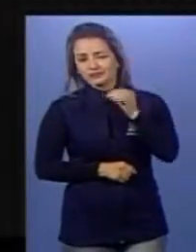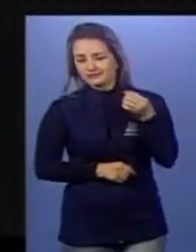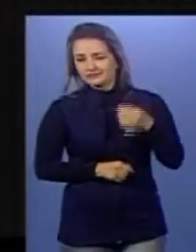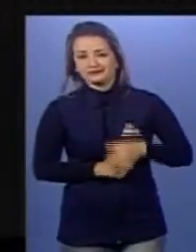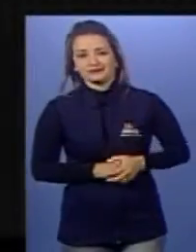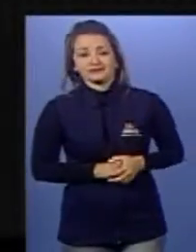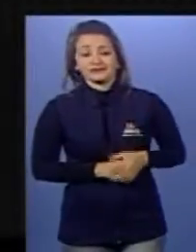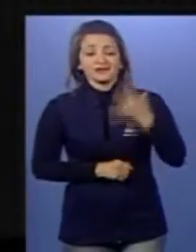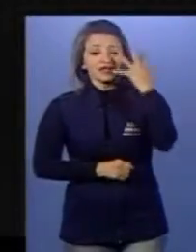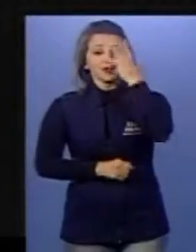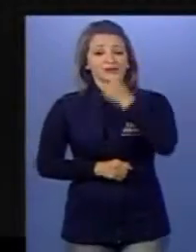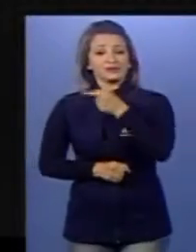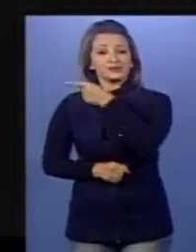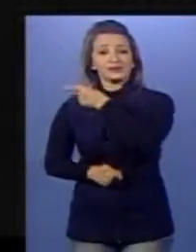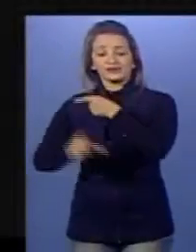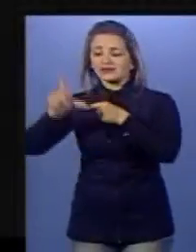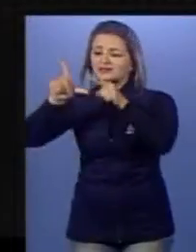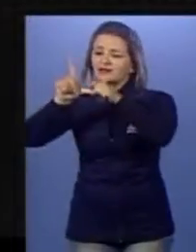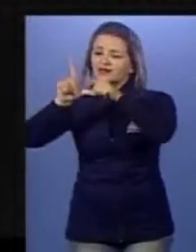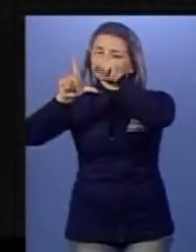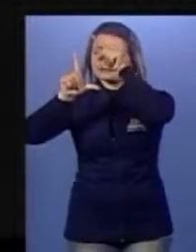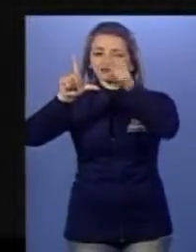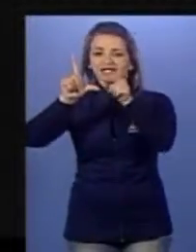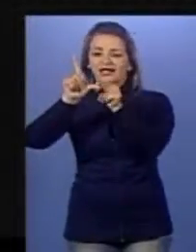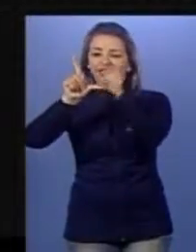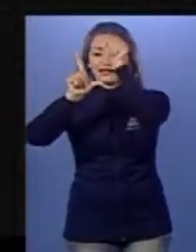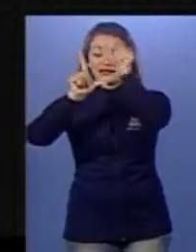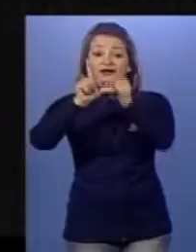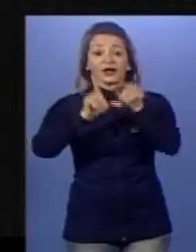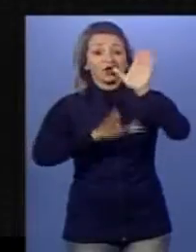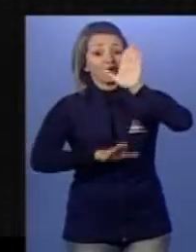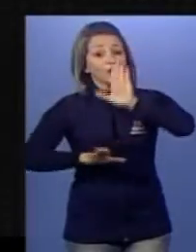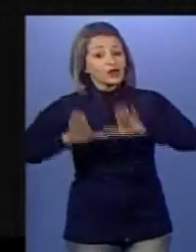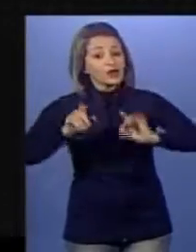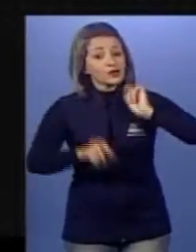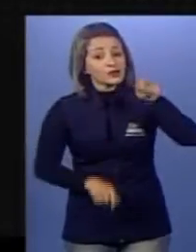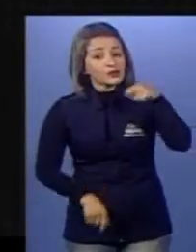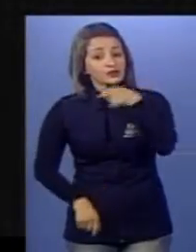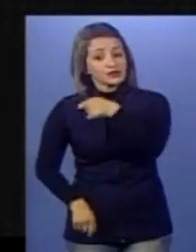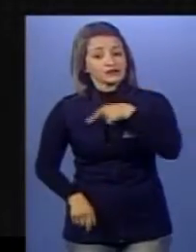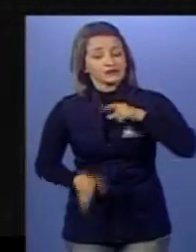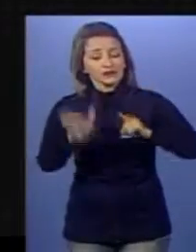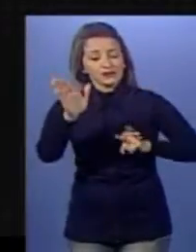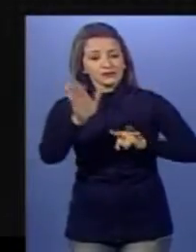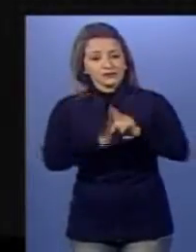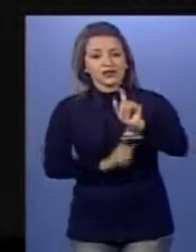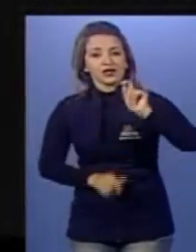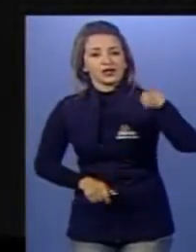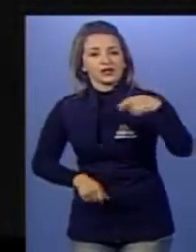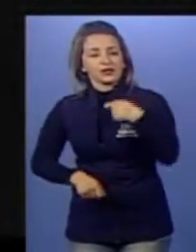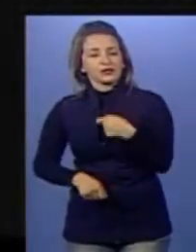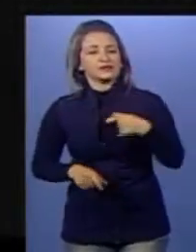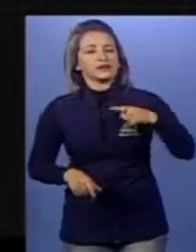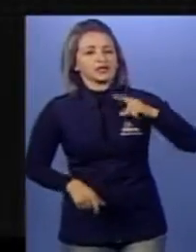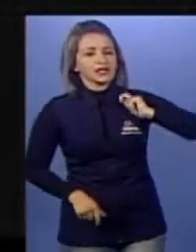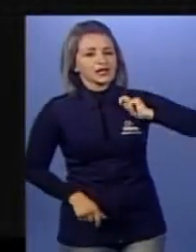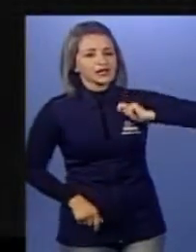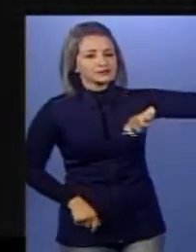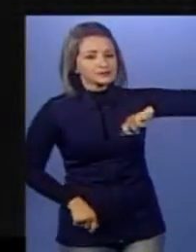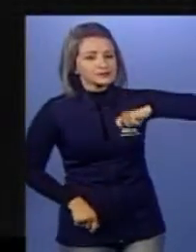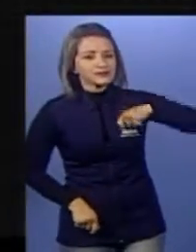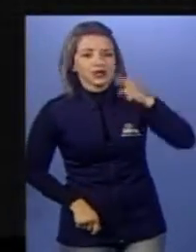bonitinho gráfico povo a primeira coisa cuidado que a gente vai ter uma questão depois tá tem umas maldades esse gráfico